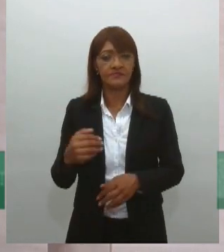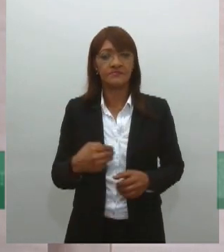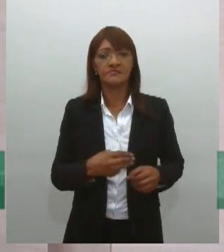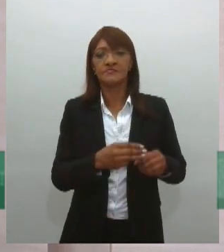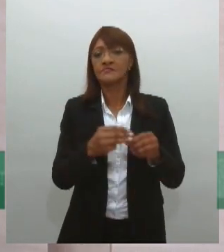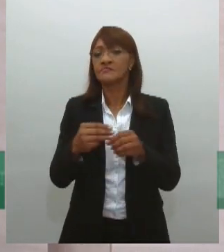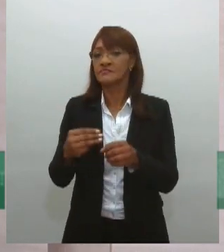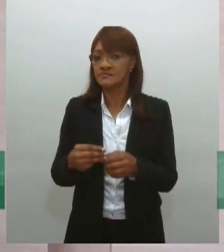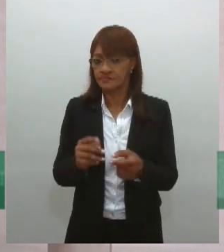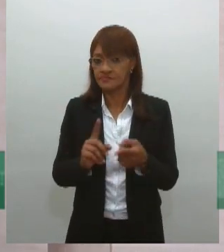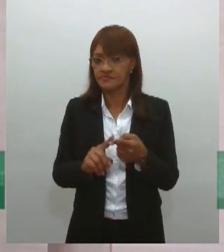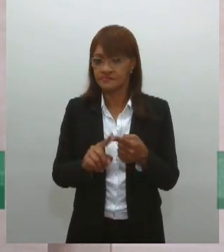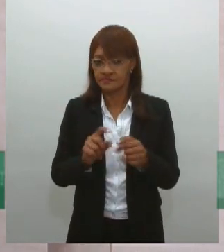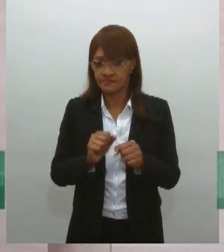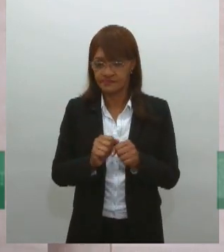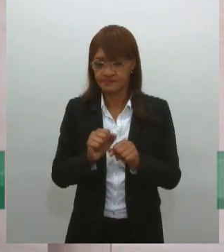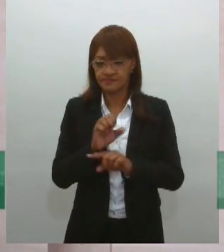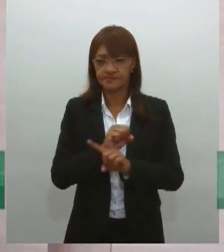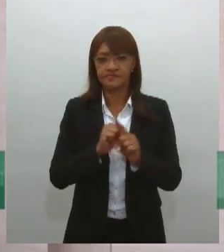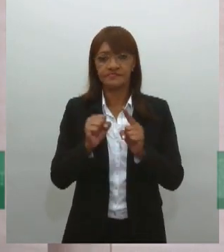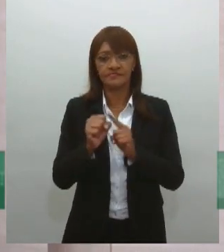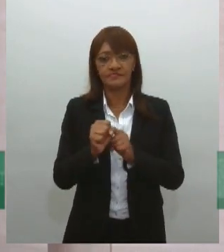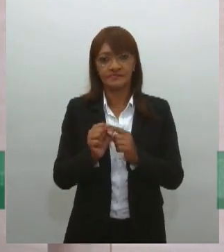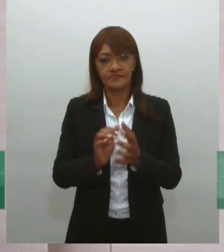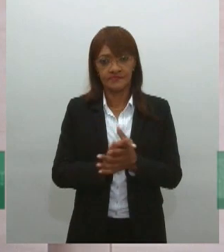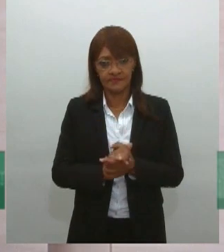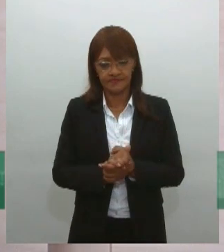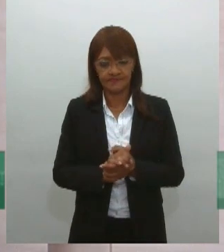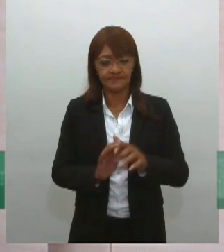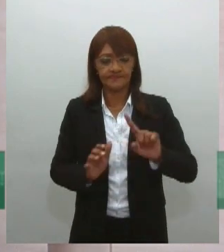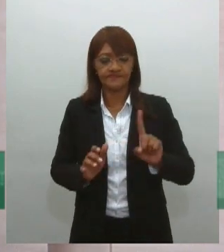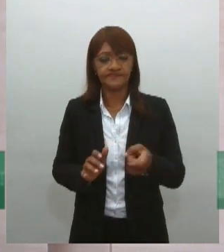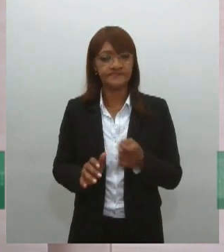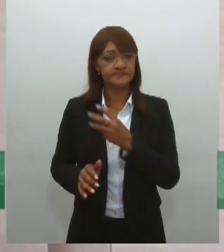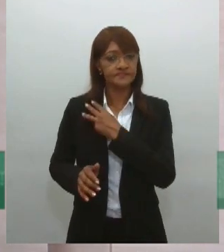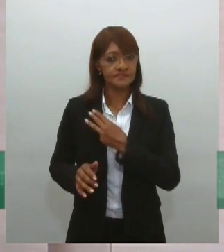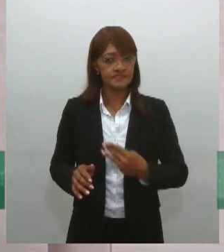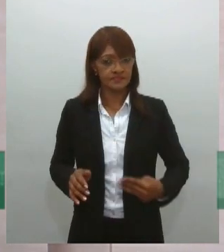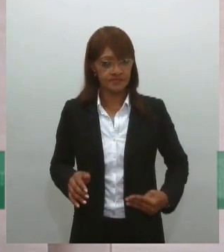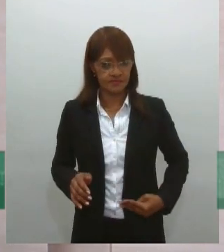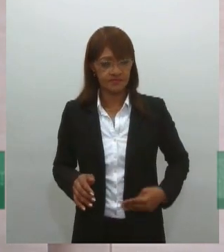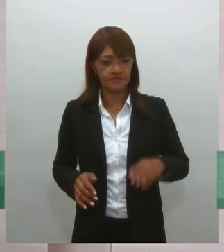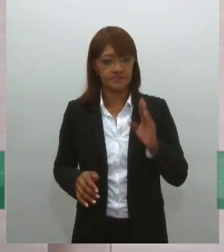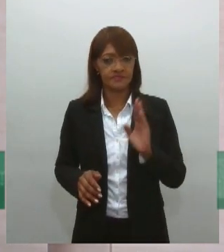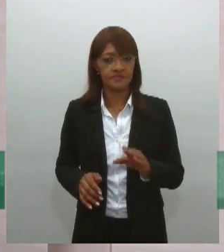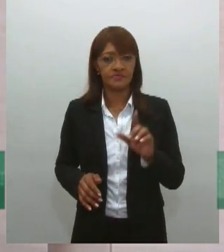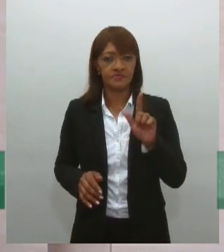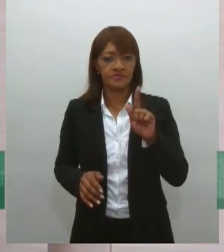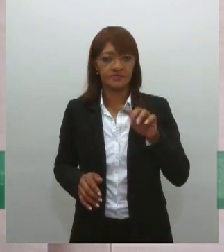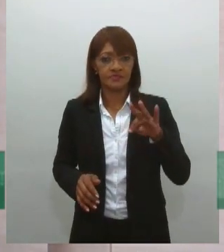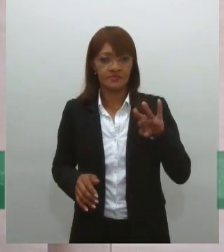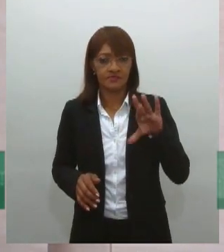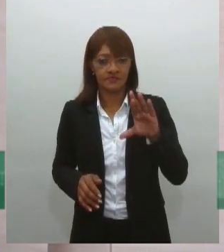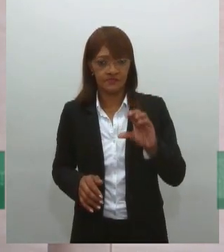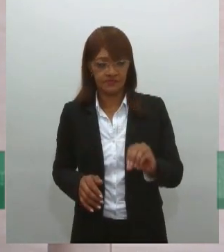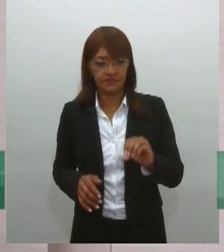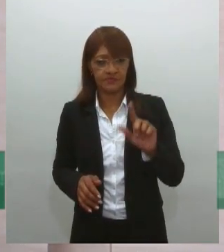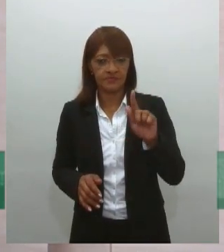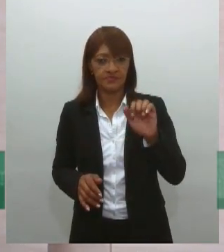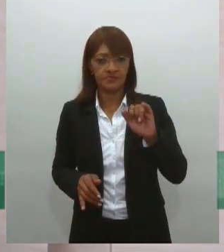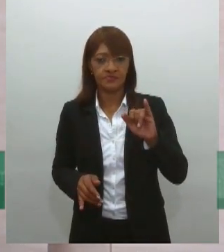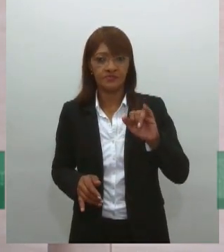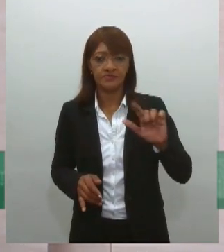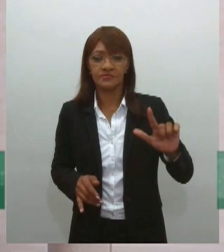a sociedade. O ex-ministro da Cultura, músico e compositor Gilberto Gil, falou há um tempo atrás sobre